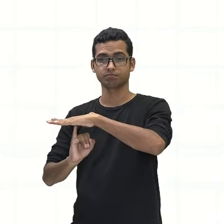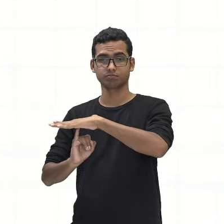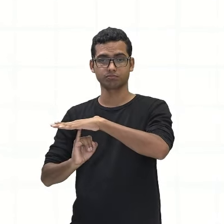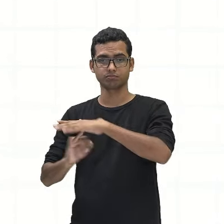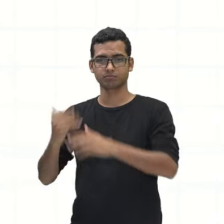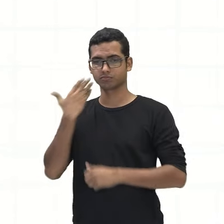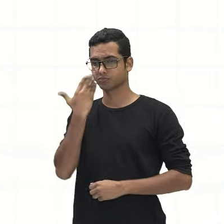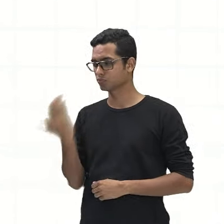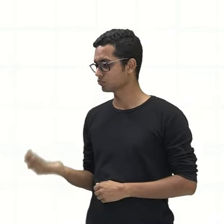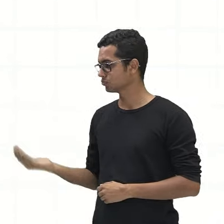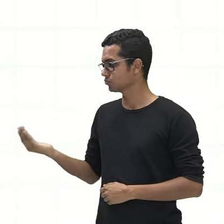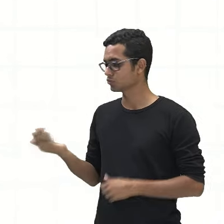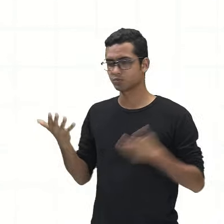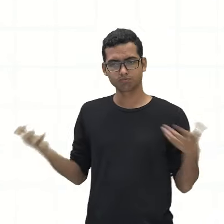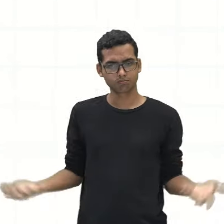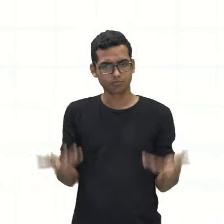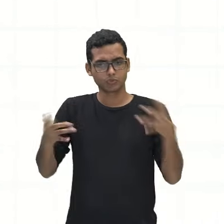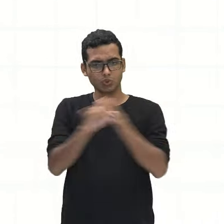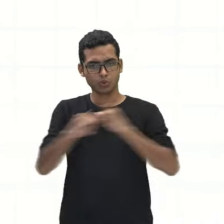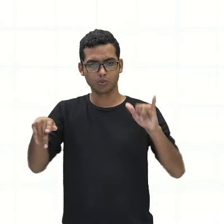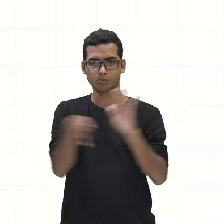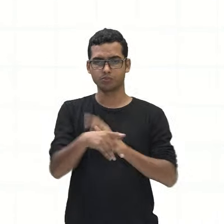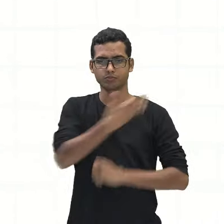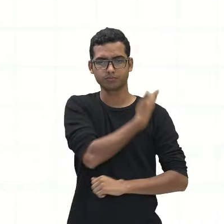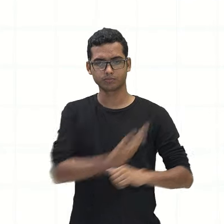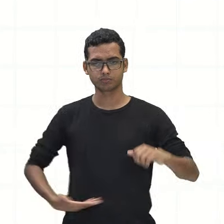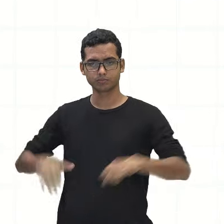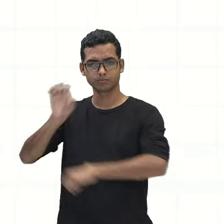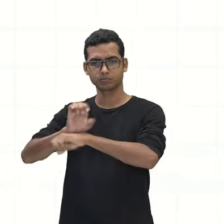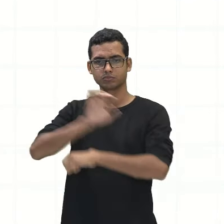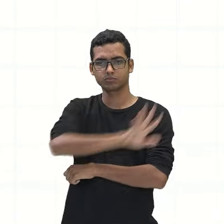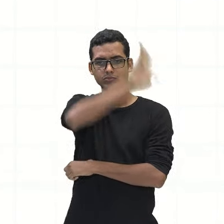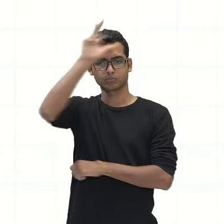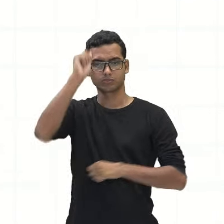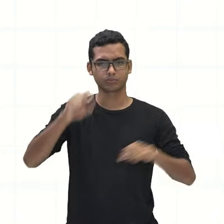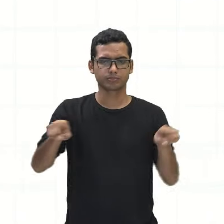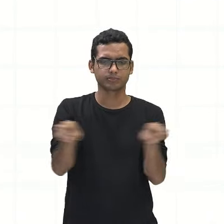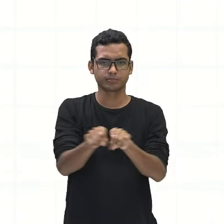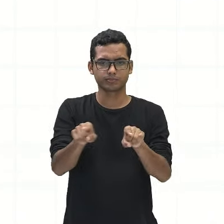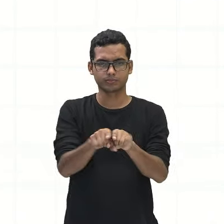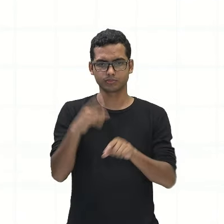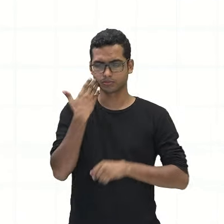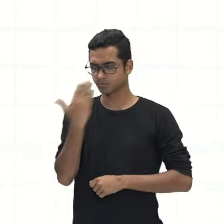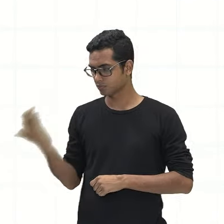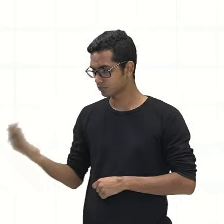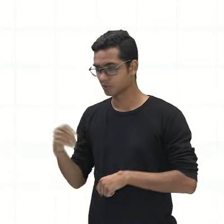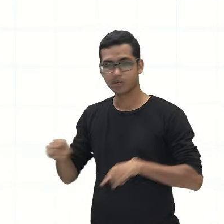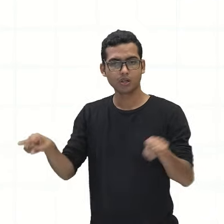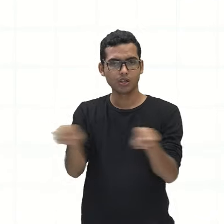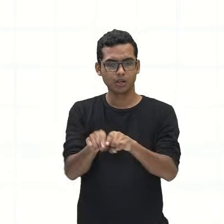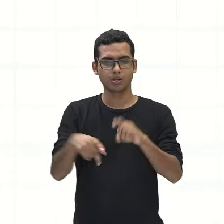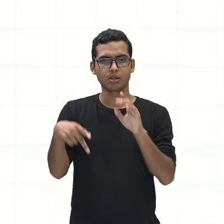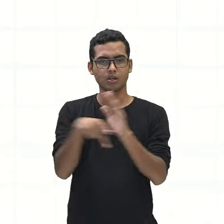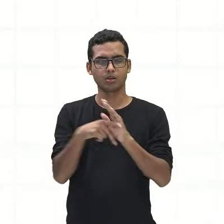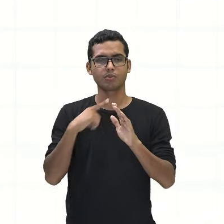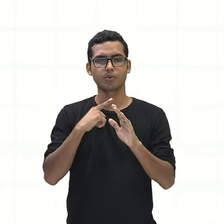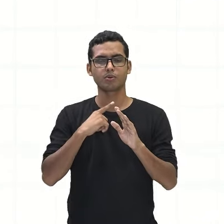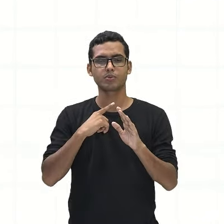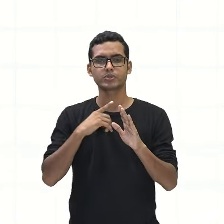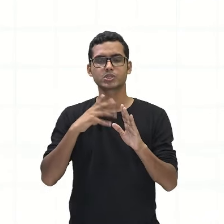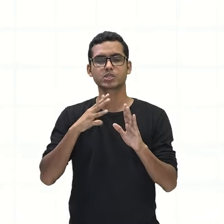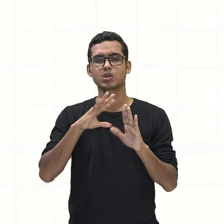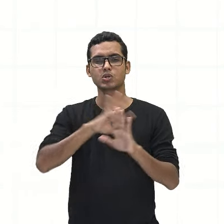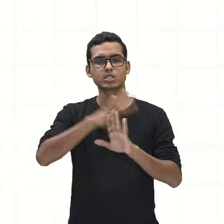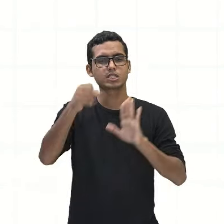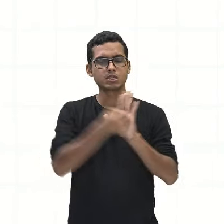está promovendo essa campanha, que é o governo do estado, e também aqui a logo do governo. Muito bem,